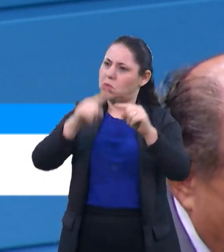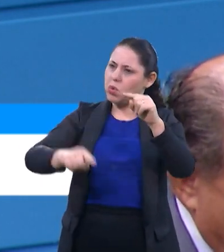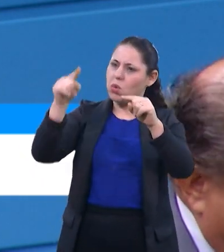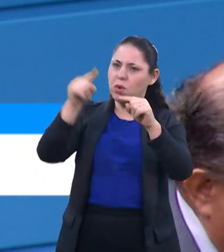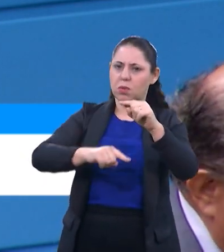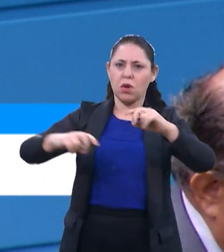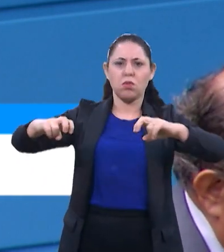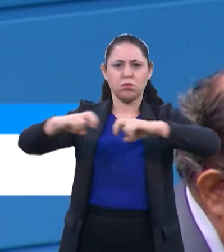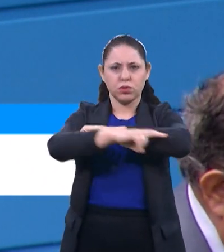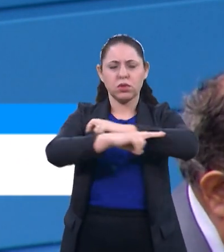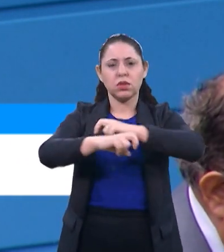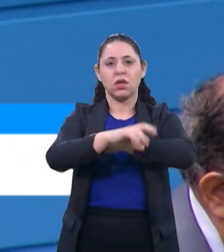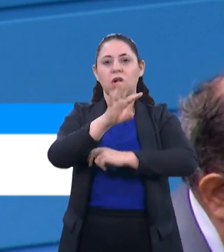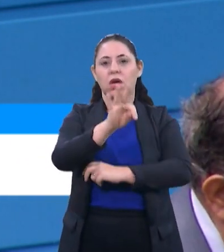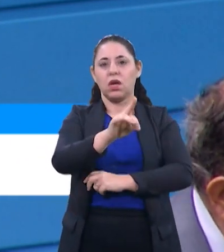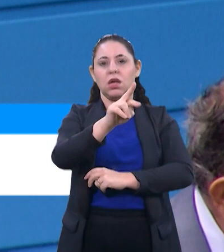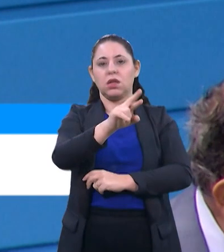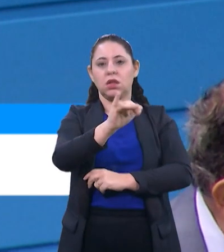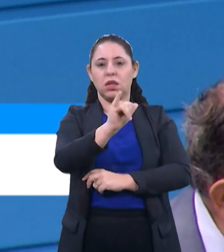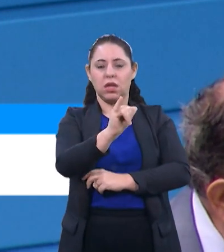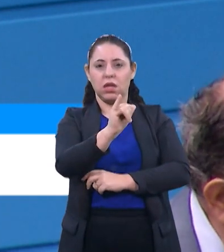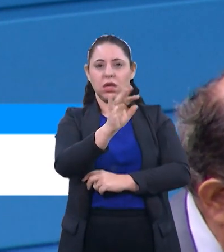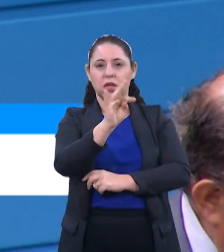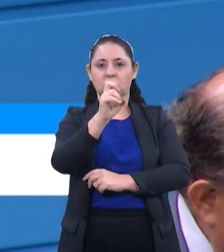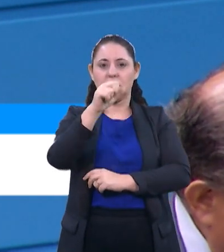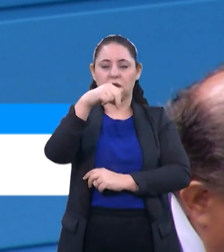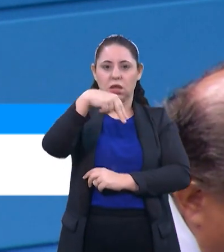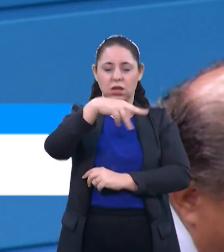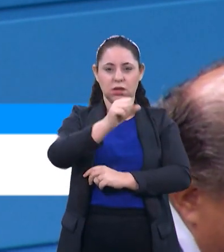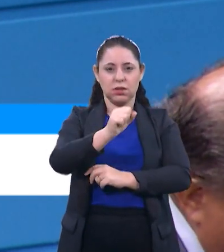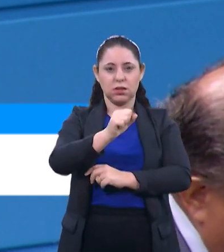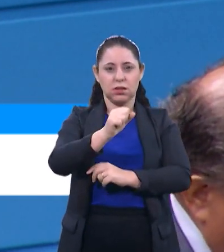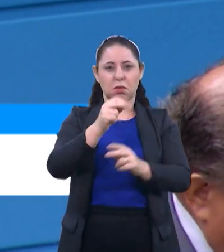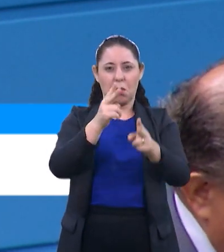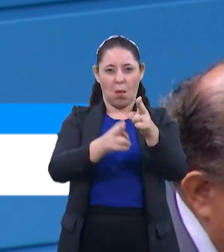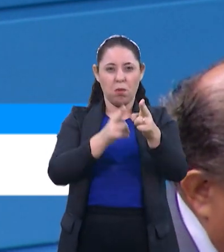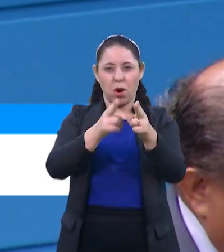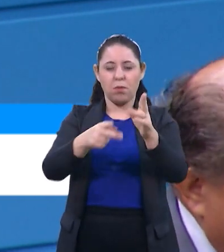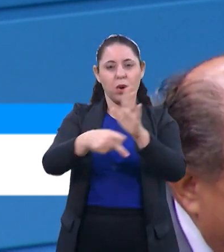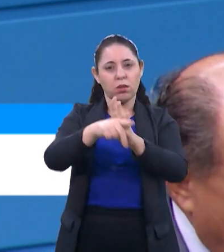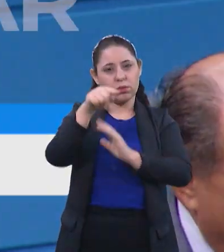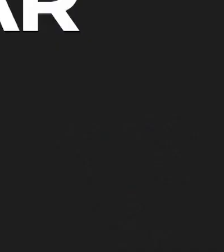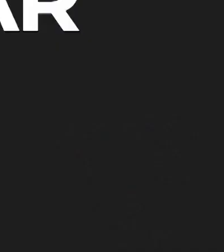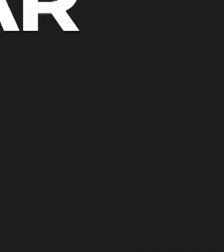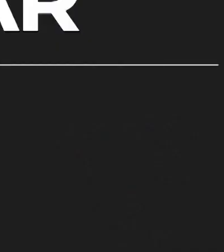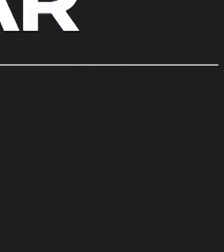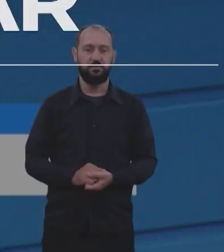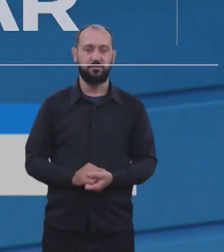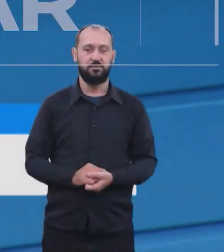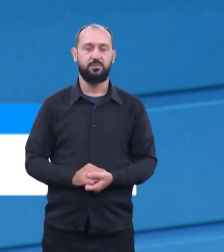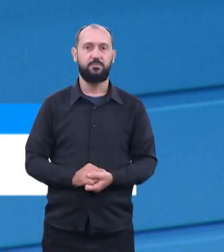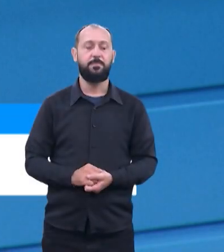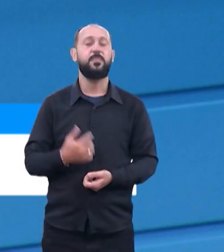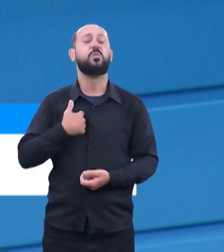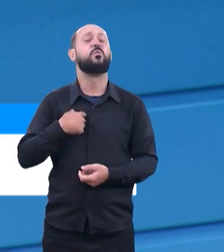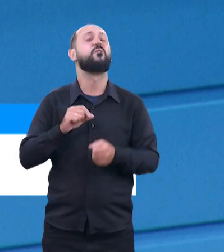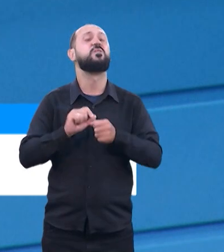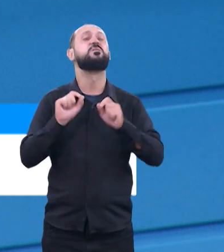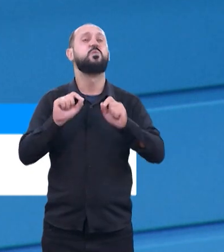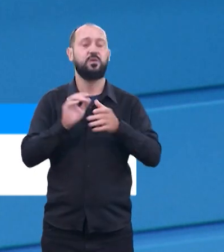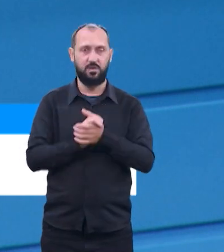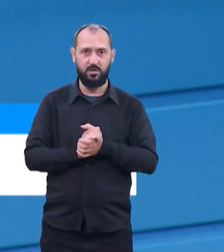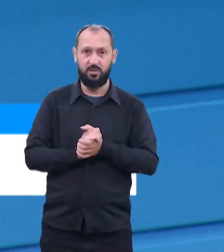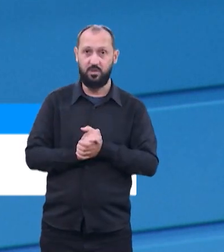o tráfego de trens ao longo dessa rodovia. Então, eu